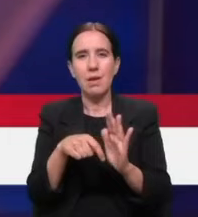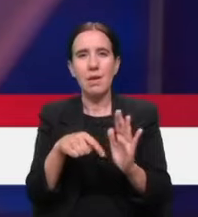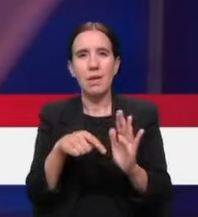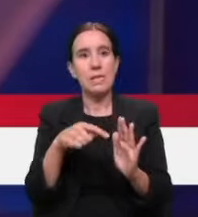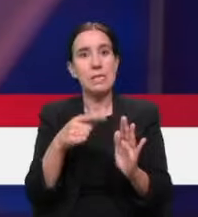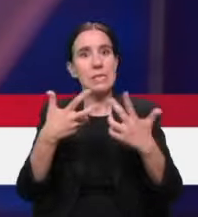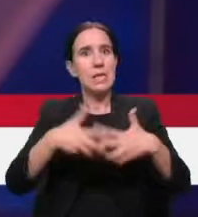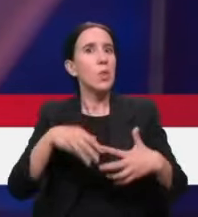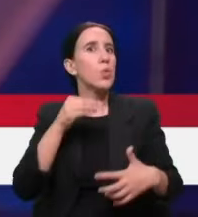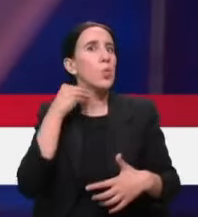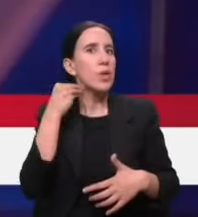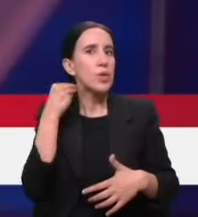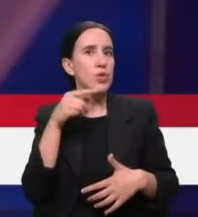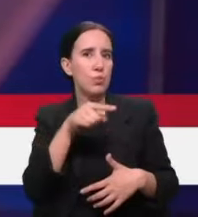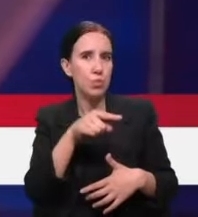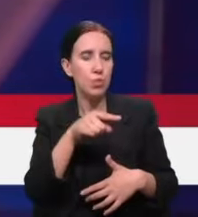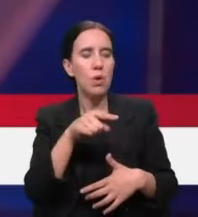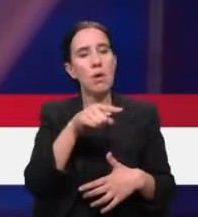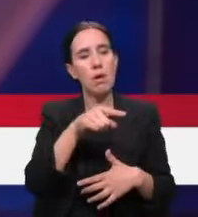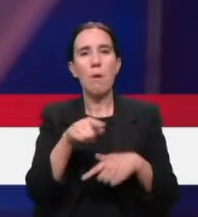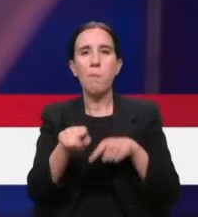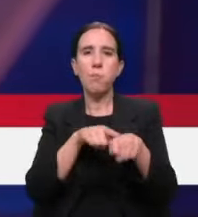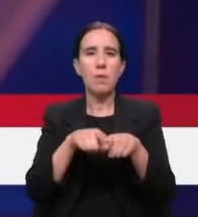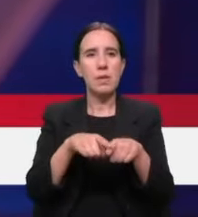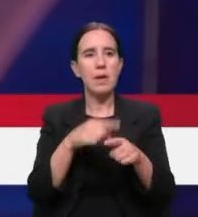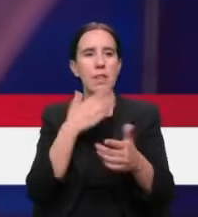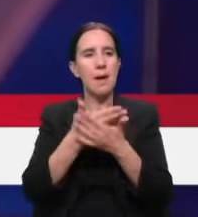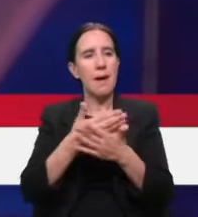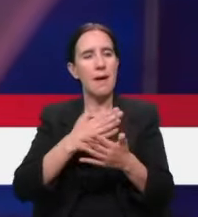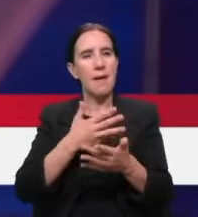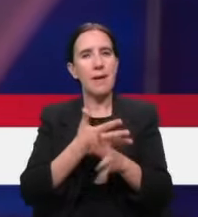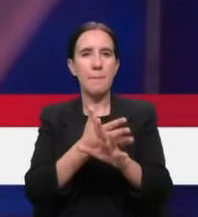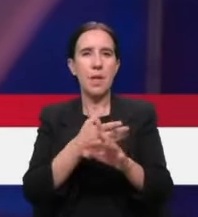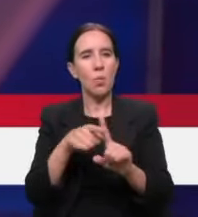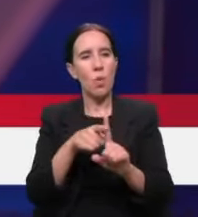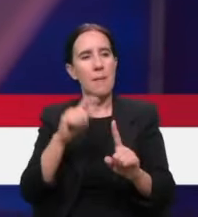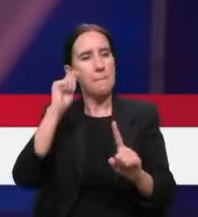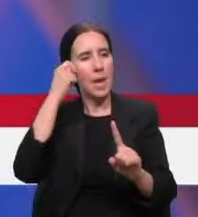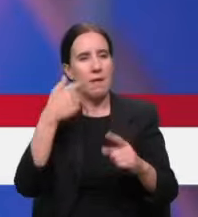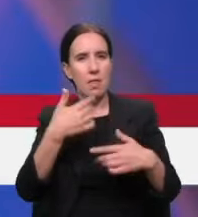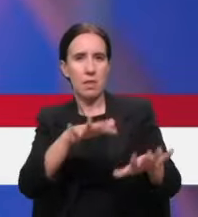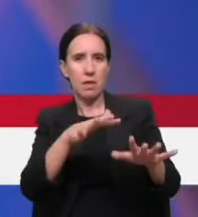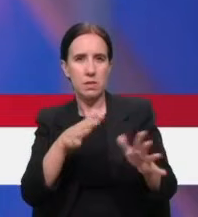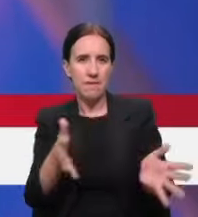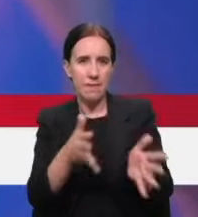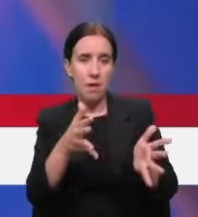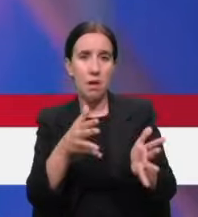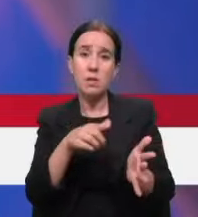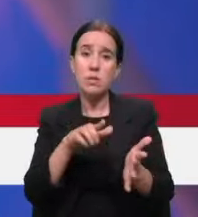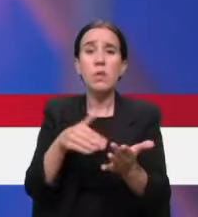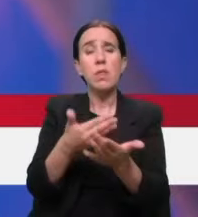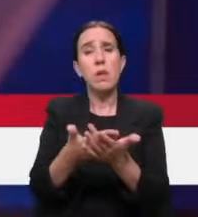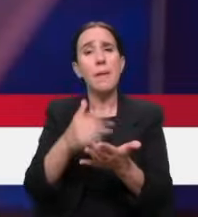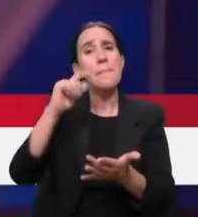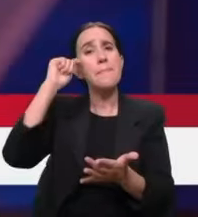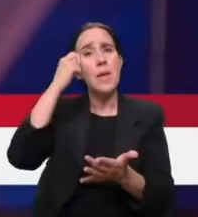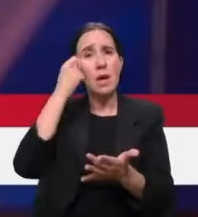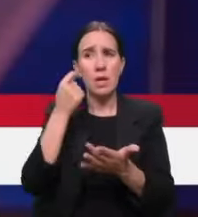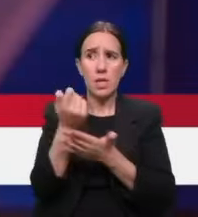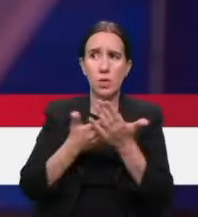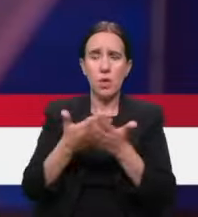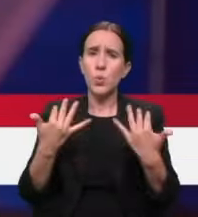dos sindicatos que praticam política de terra queimada. Isso prejudica uma... Isso leva a um prejuízo